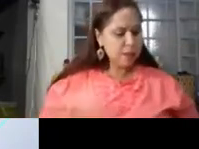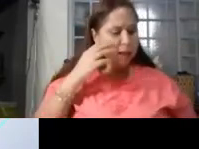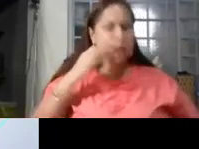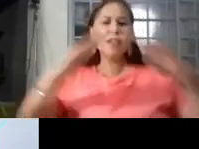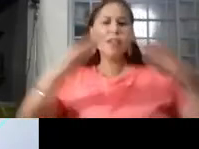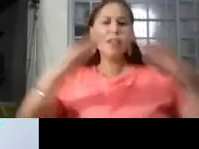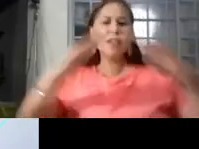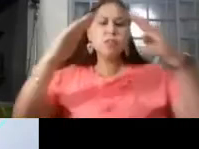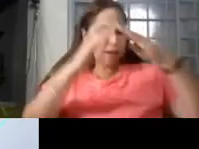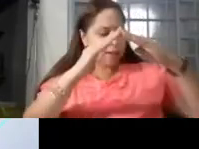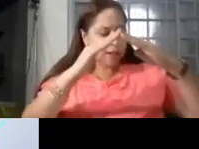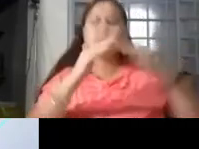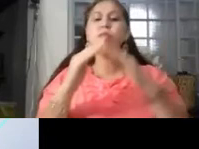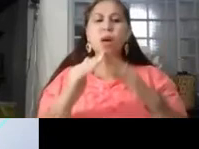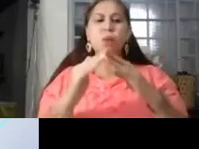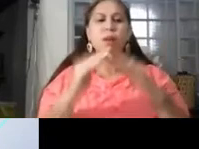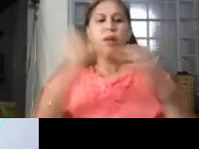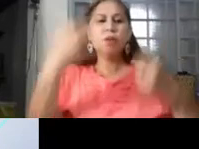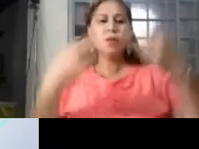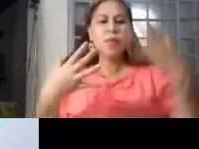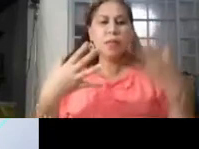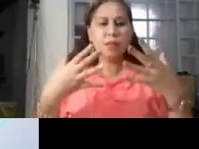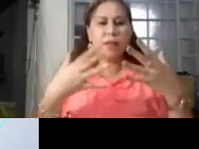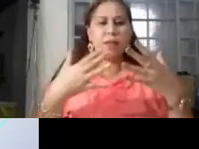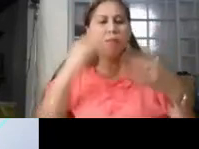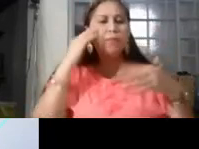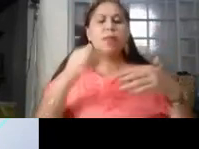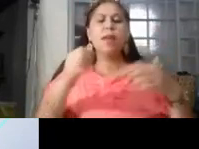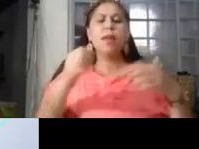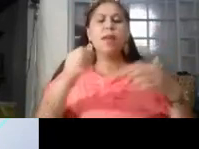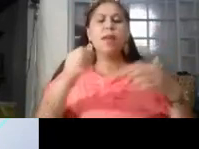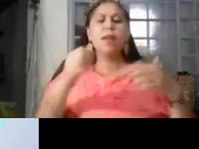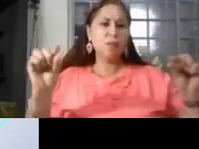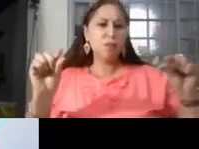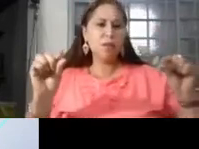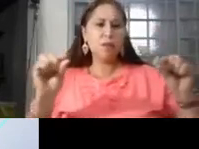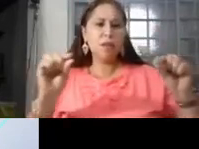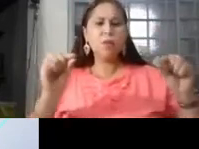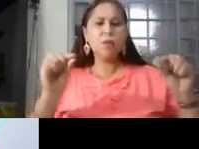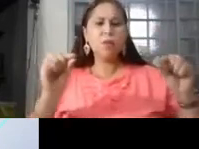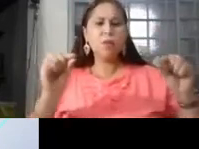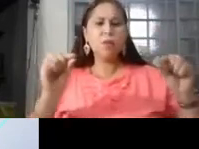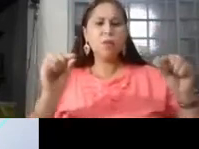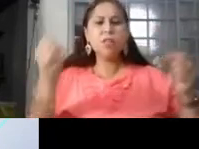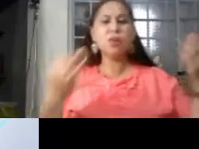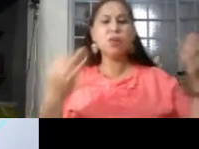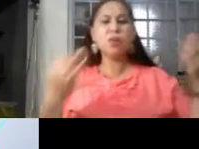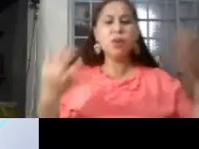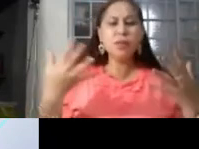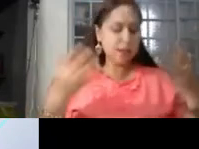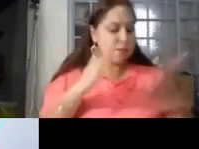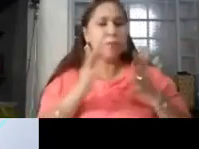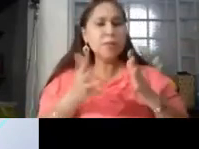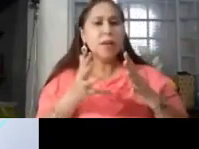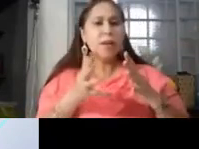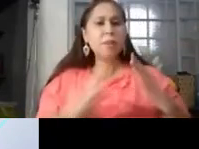a questão da casa de João. Eu estou explicando aqui, né, uma história, uma narração em